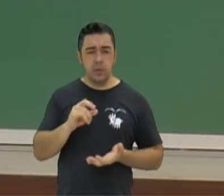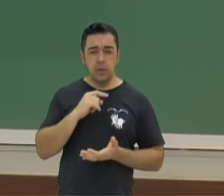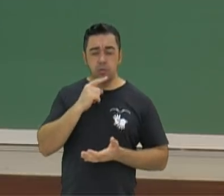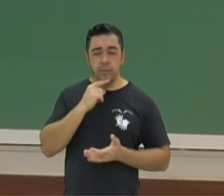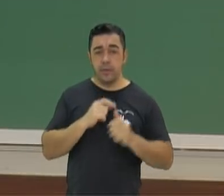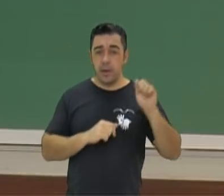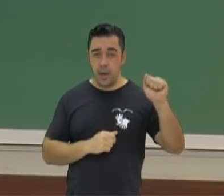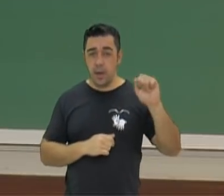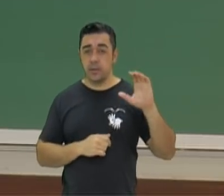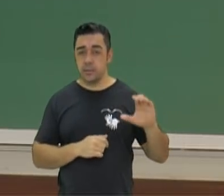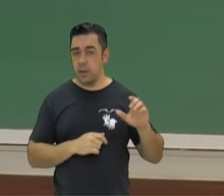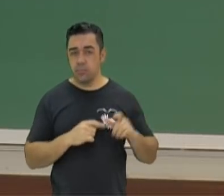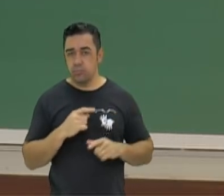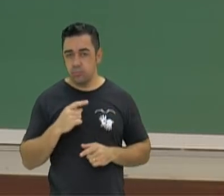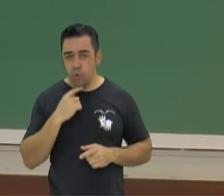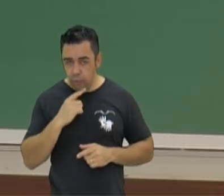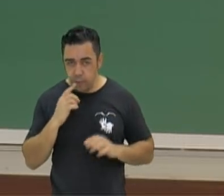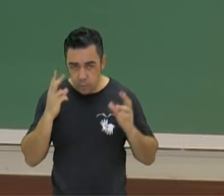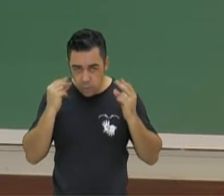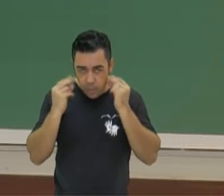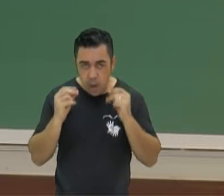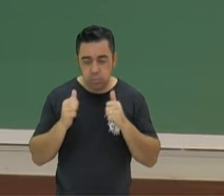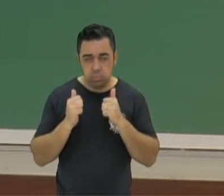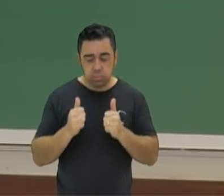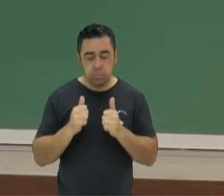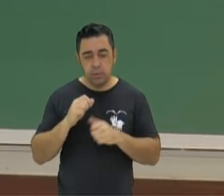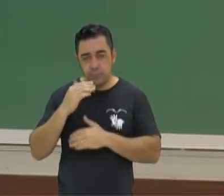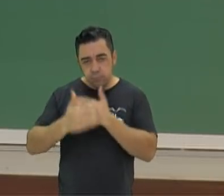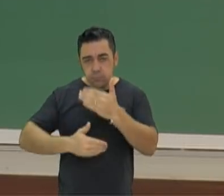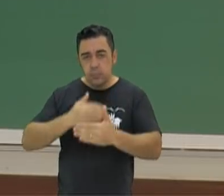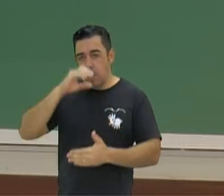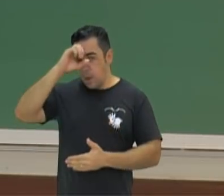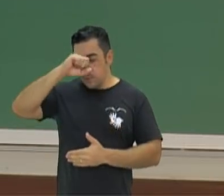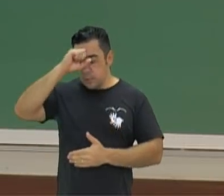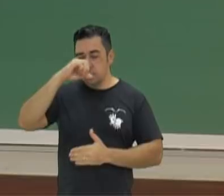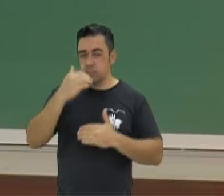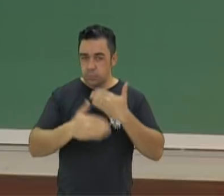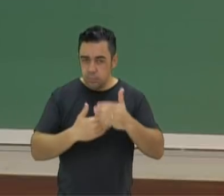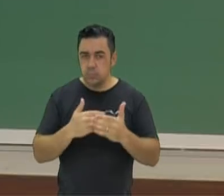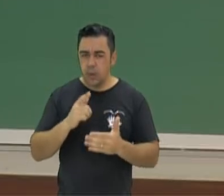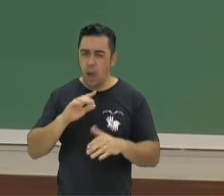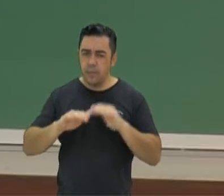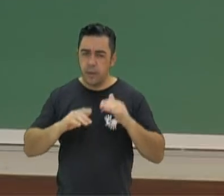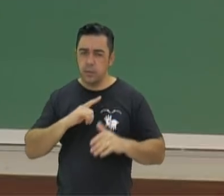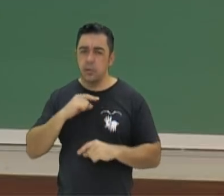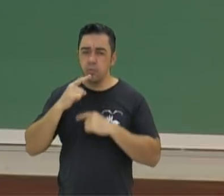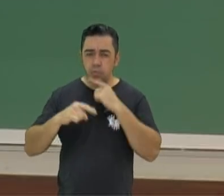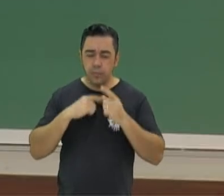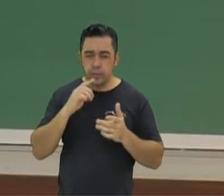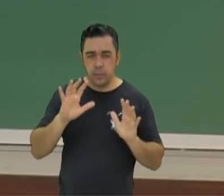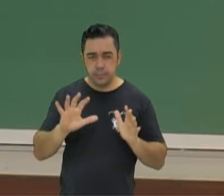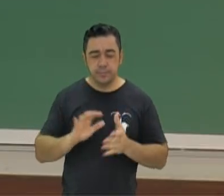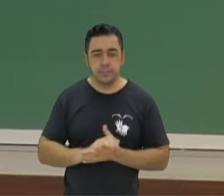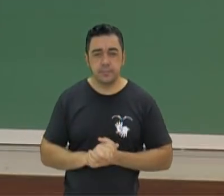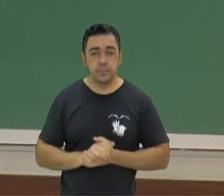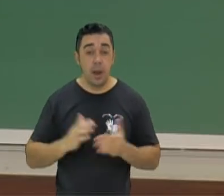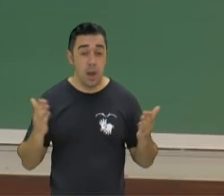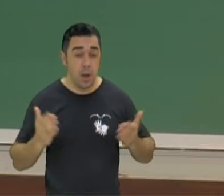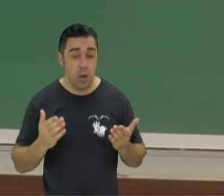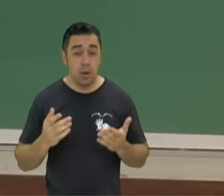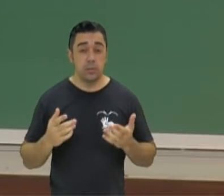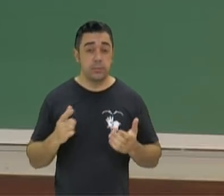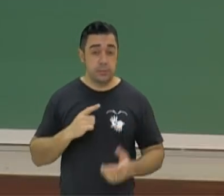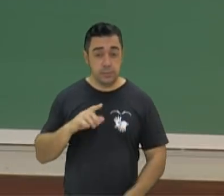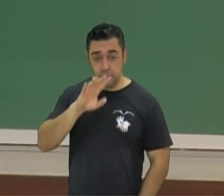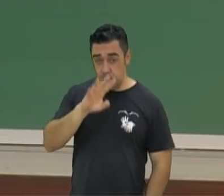a A e a C, tudo bem, normal, né? A gente vai aprendendo aos poucos e algumas coisas geram dúvidas mesmo. Agora, gente, eu vou deixar